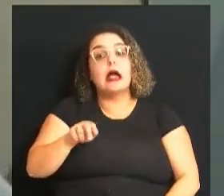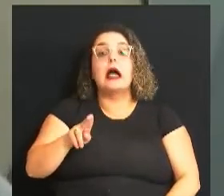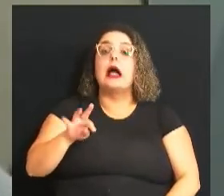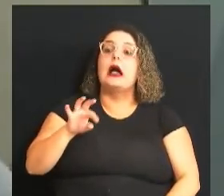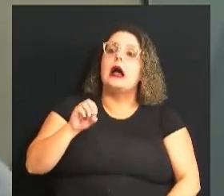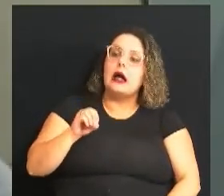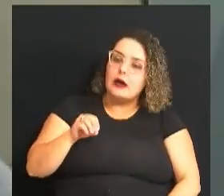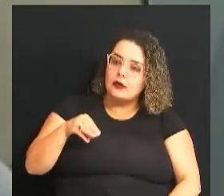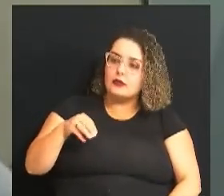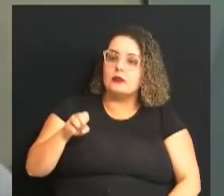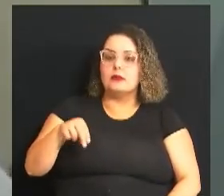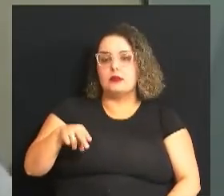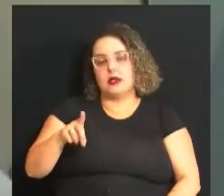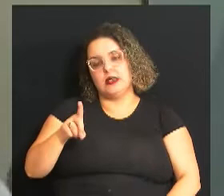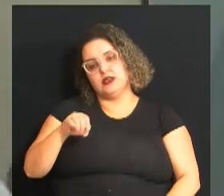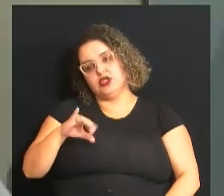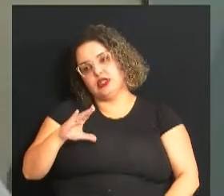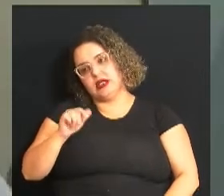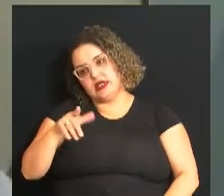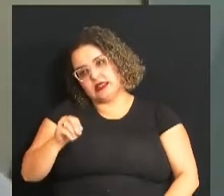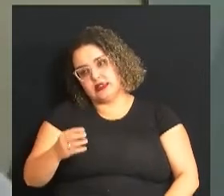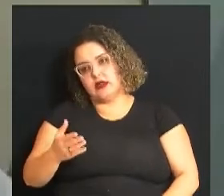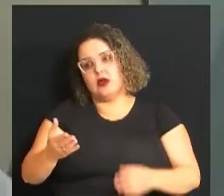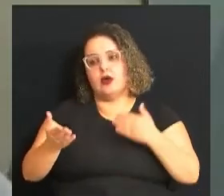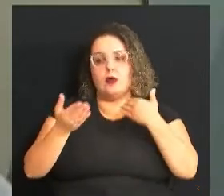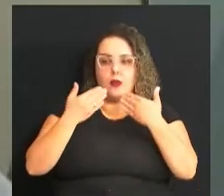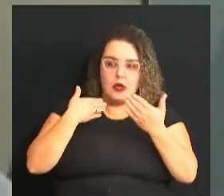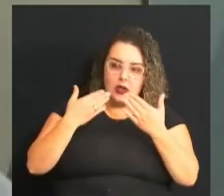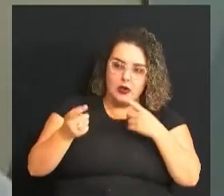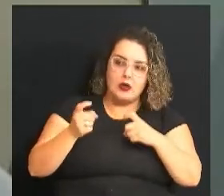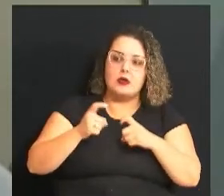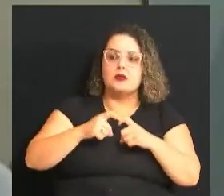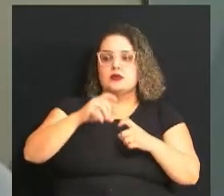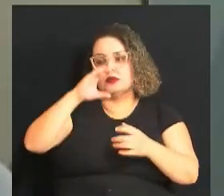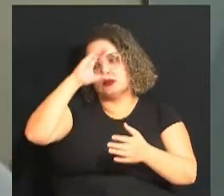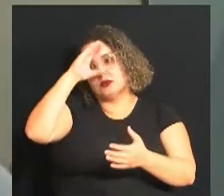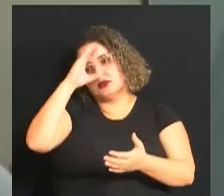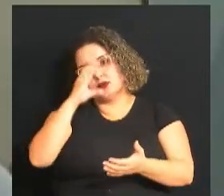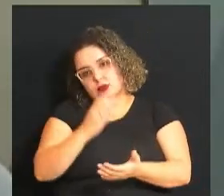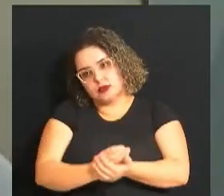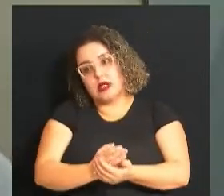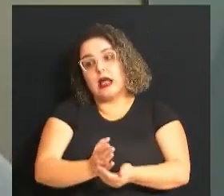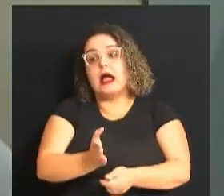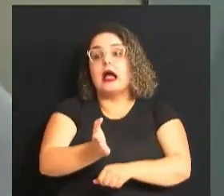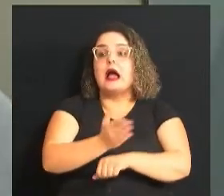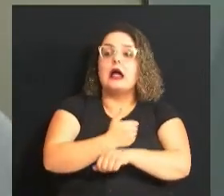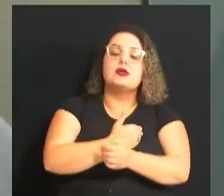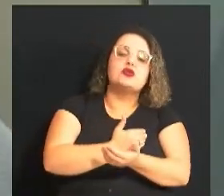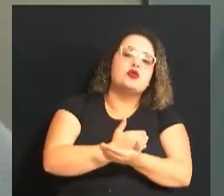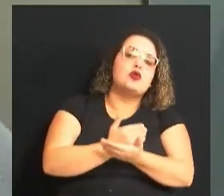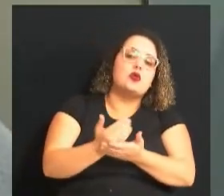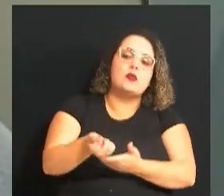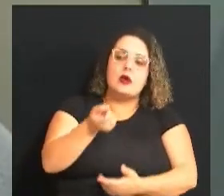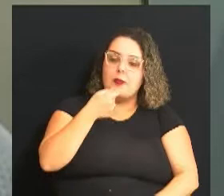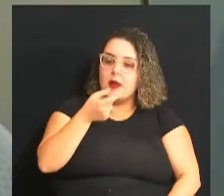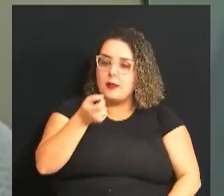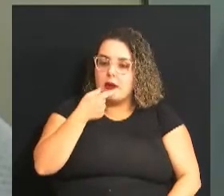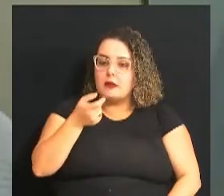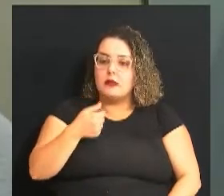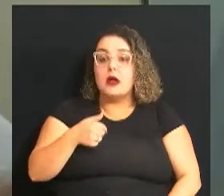todo custo, gente. Conversa com o médico de sua confiança antes de iniciar um medicamento, mesmo que